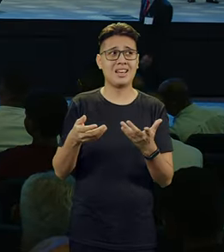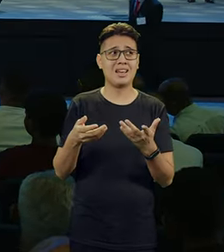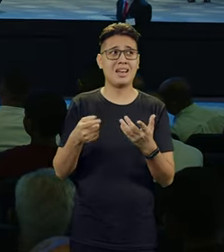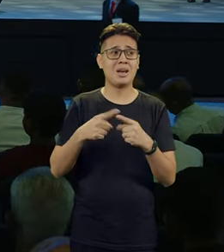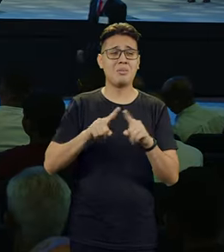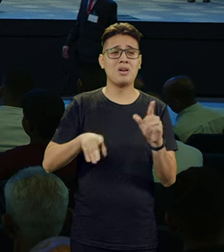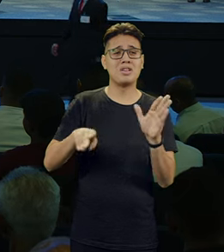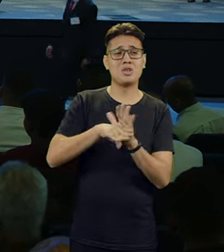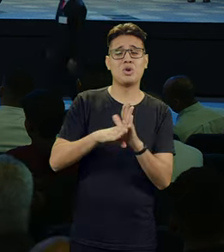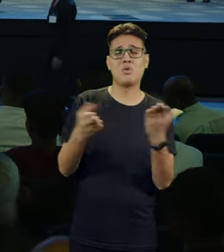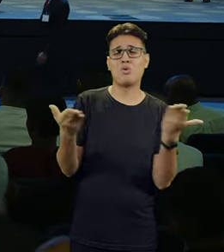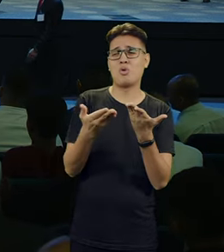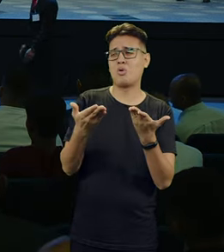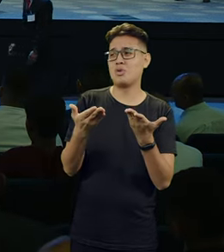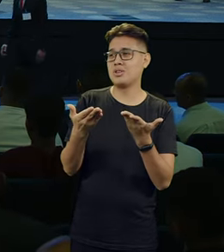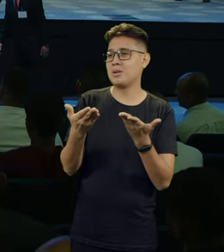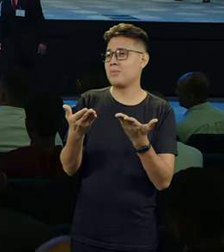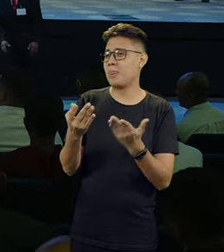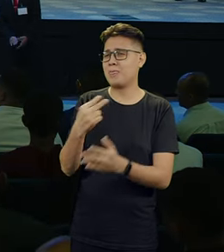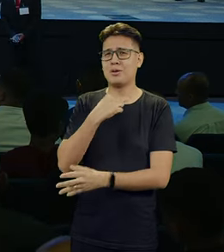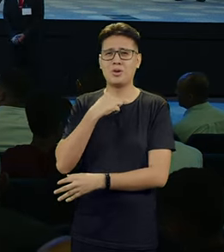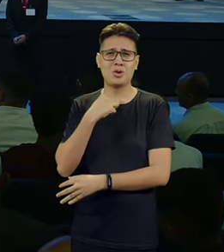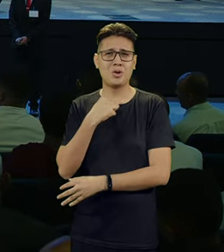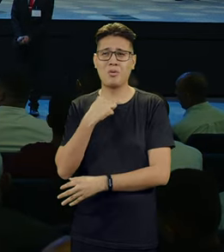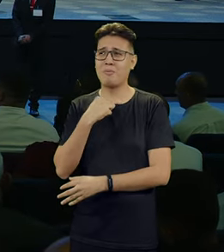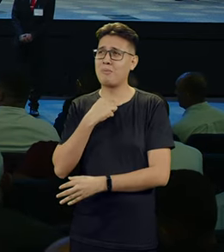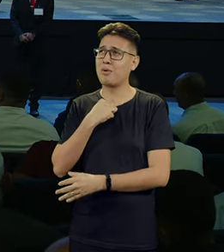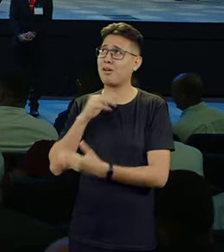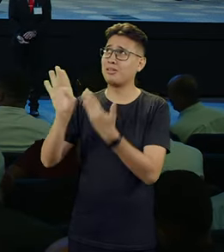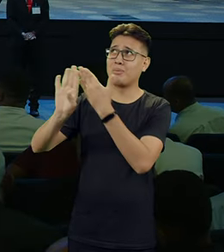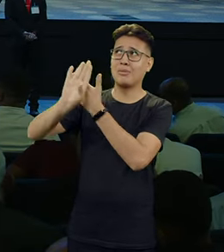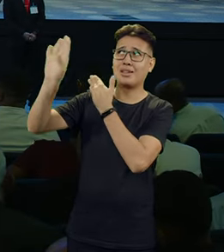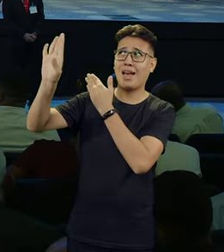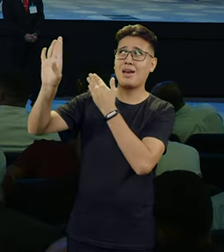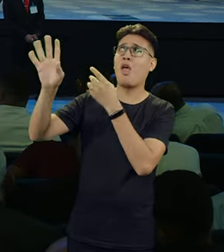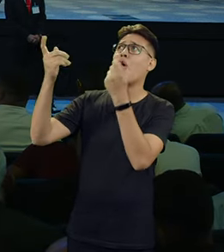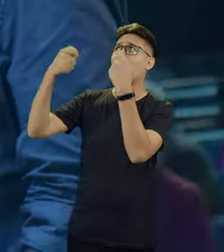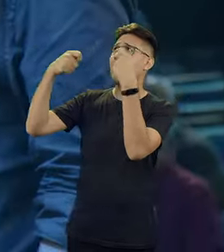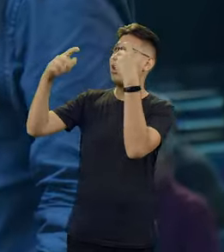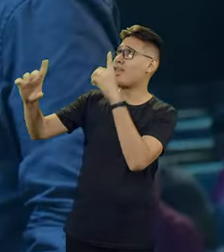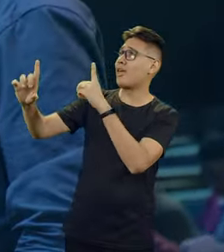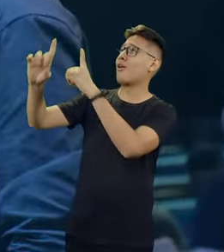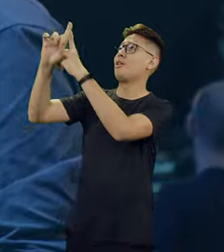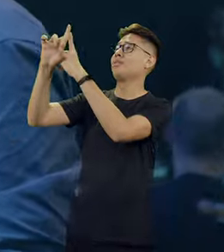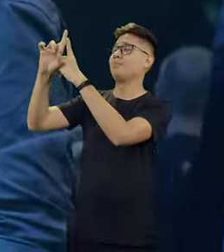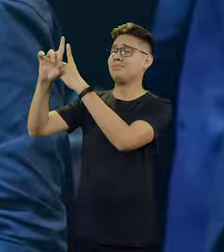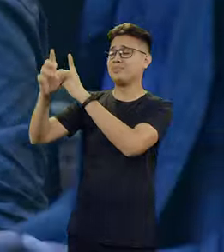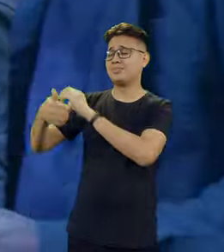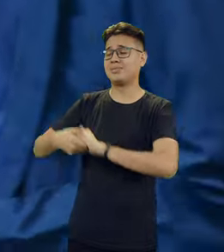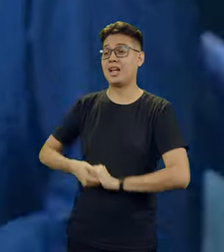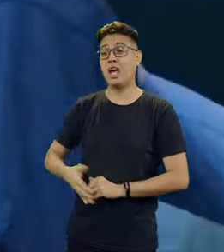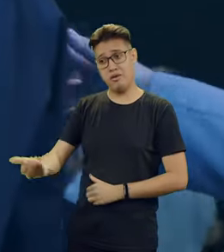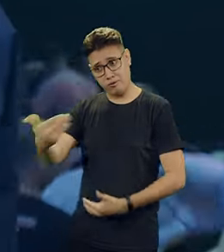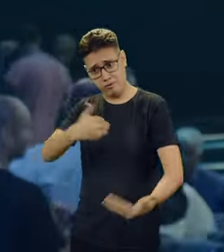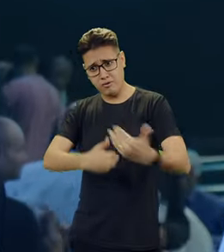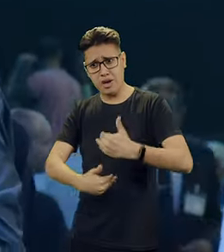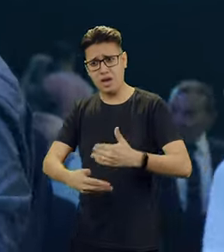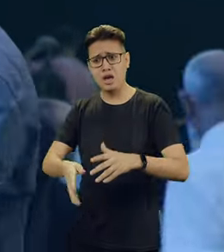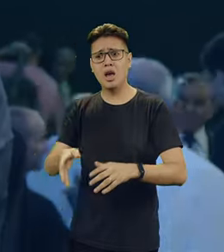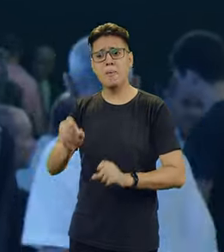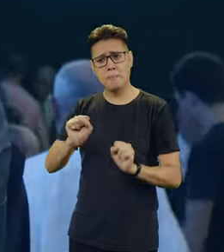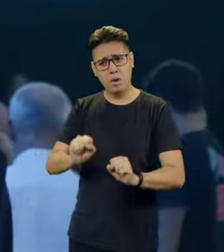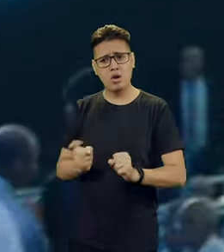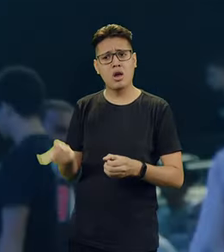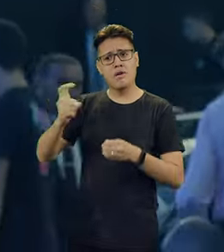numa decisão: não dá para ficar sem Jesus. Jesus é o meu Salvador. Venha à frente, venha reconciliar você